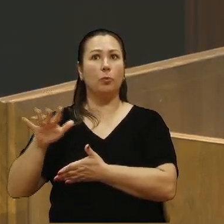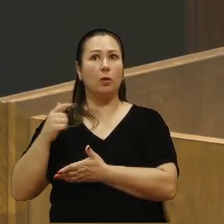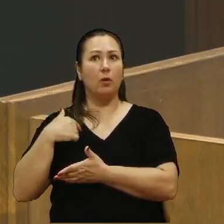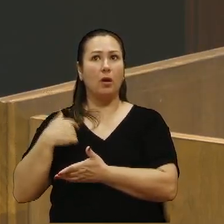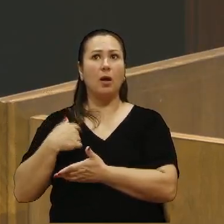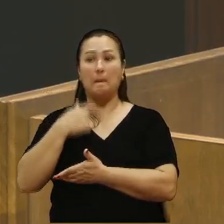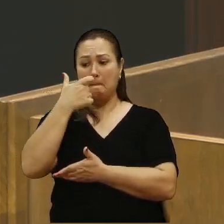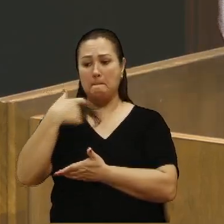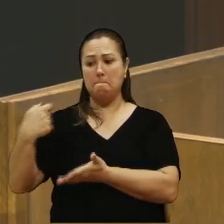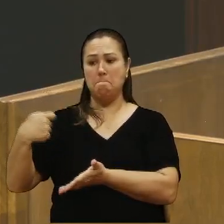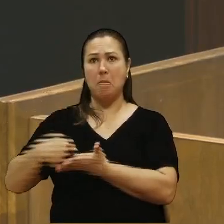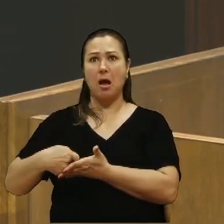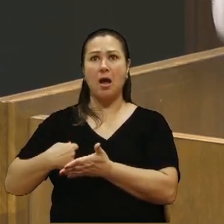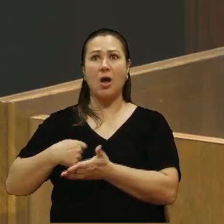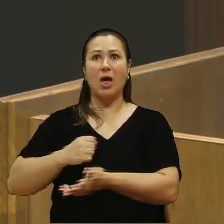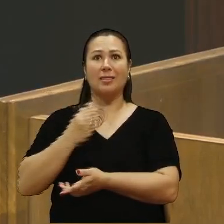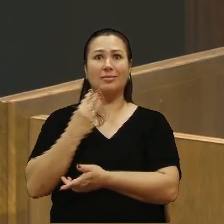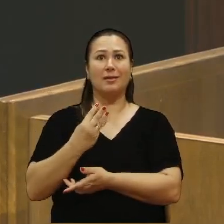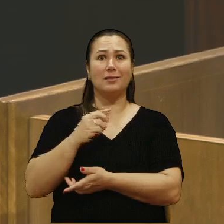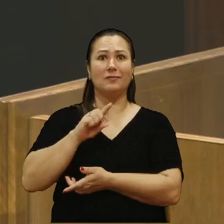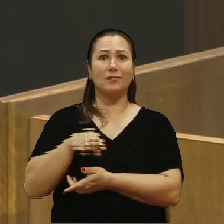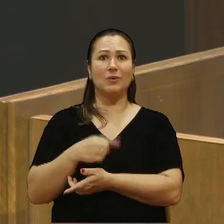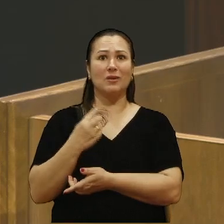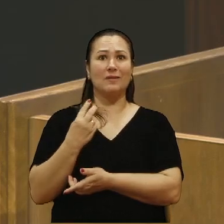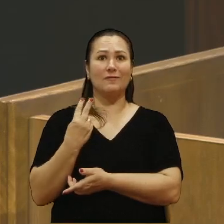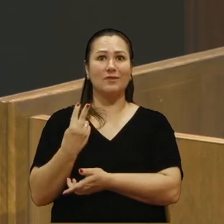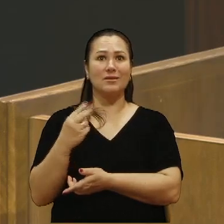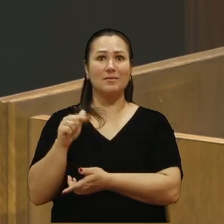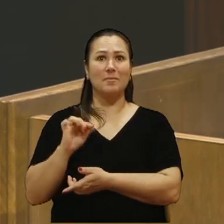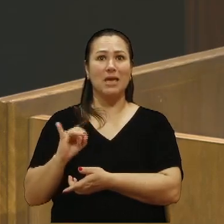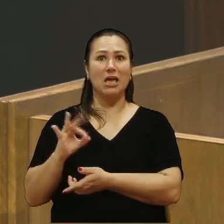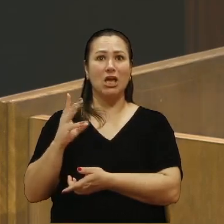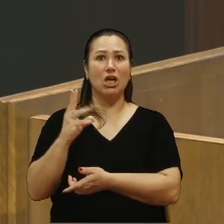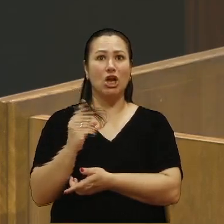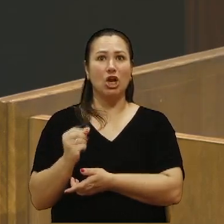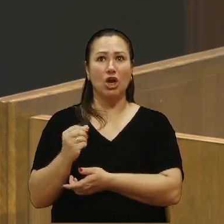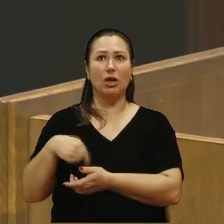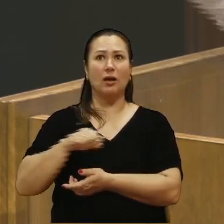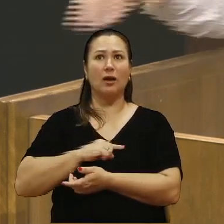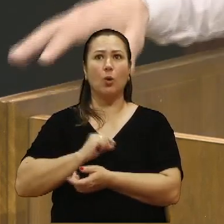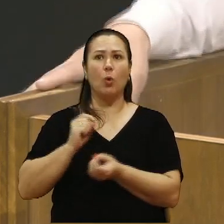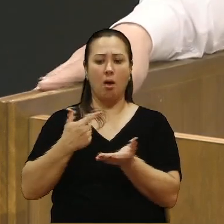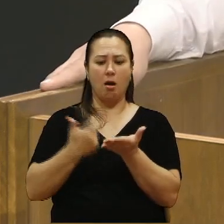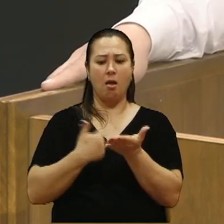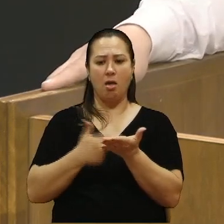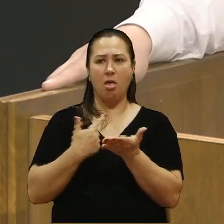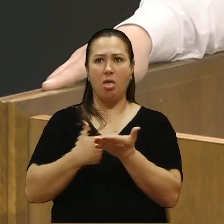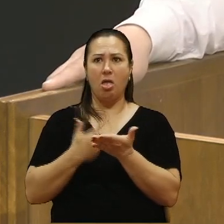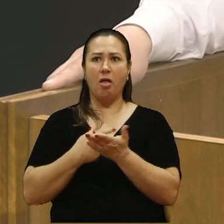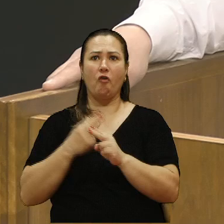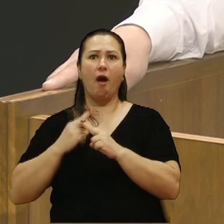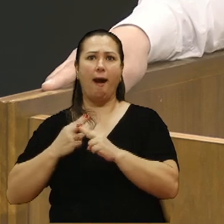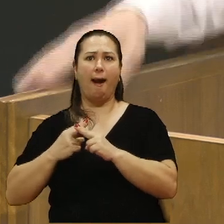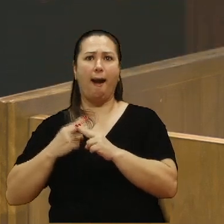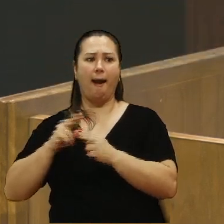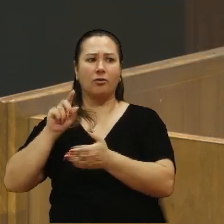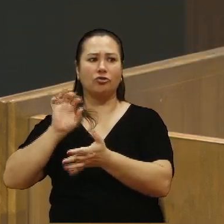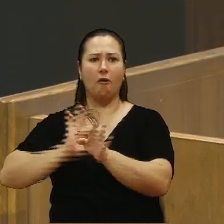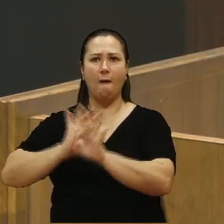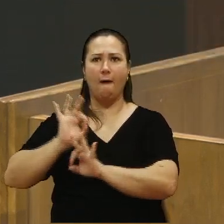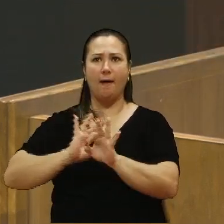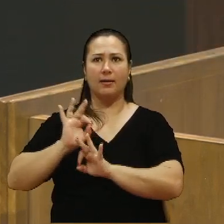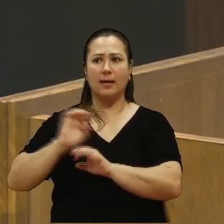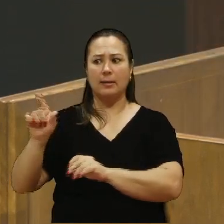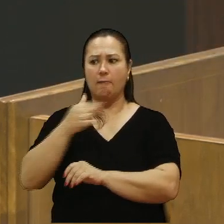foi pago 3,27 milhões de reais para ele atualizar o livro da Caixa Econômica Federal. Esse senhor